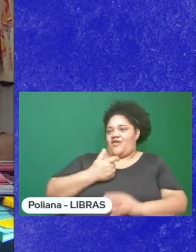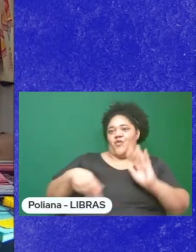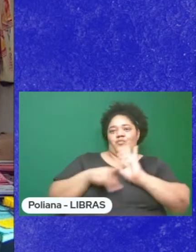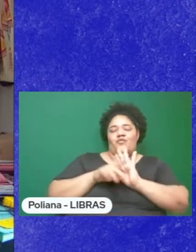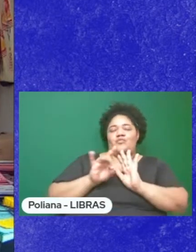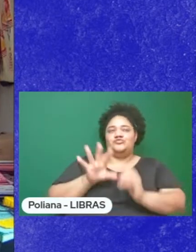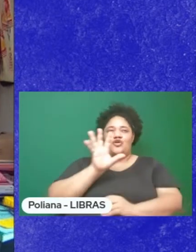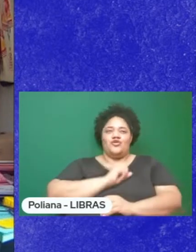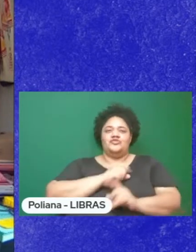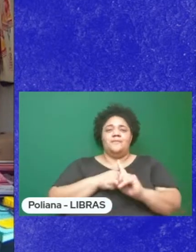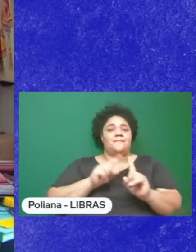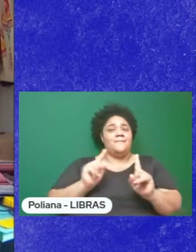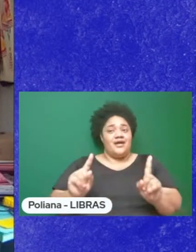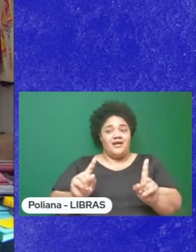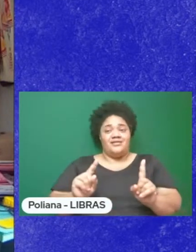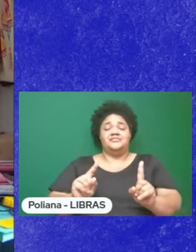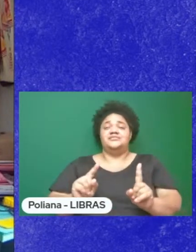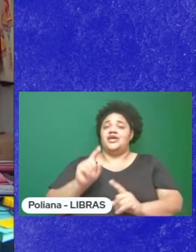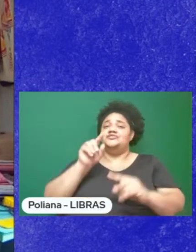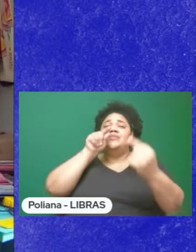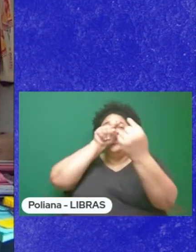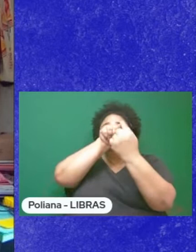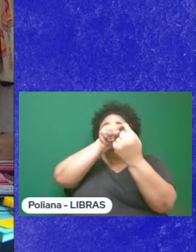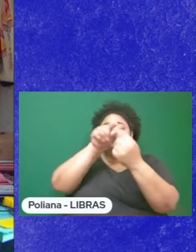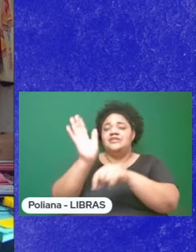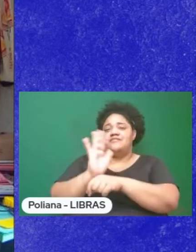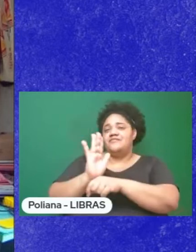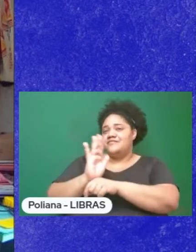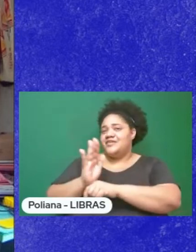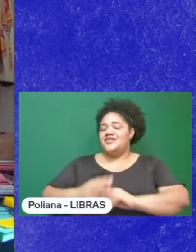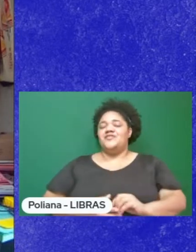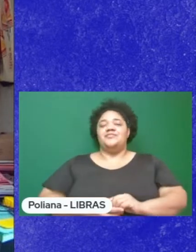gostar, mas que de alguma forma só eu que ia me identificar com o filme. E aí,